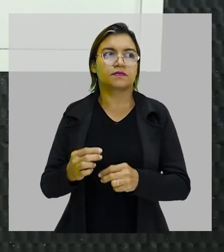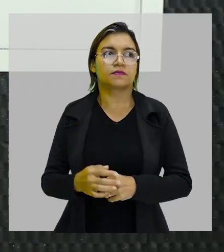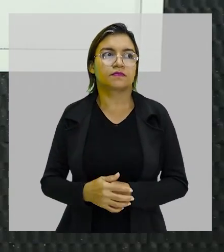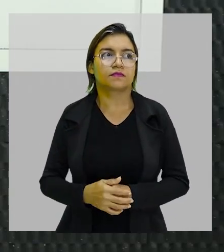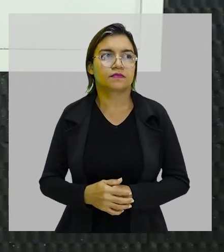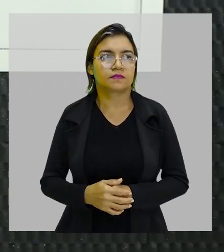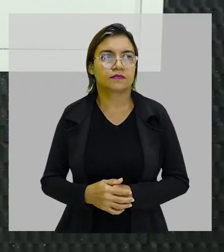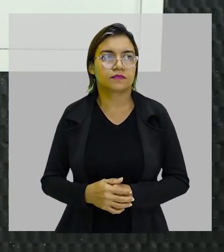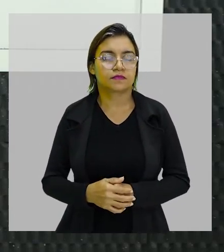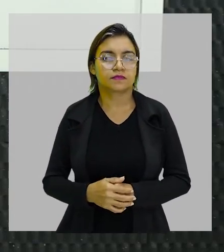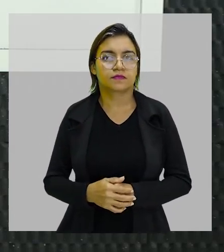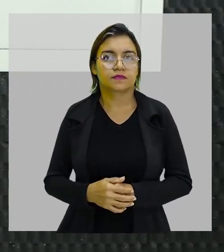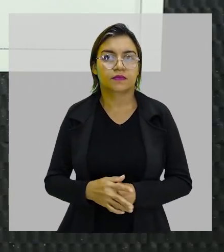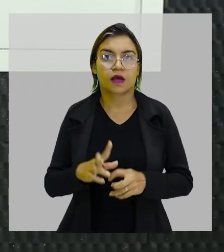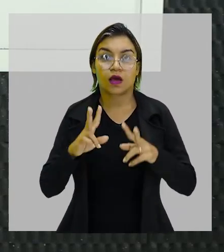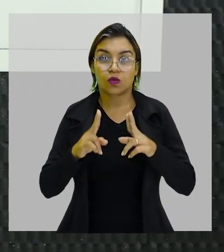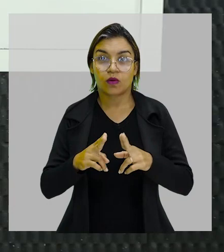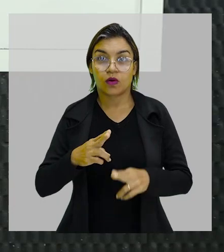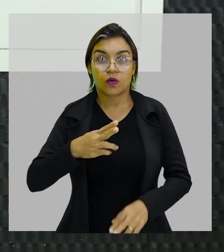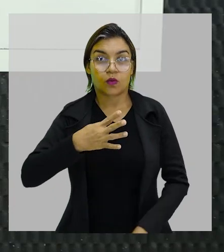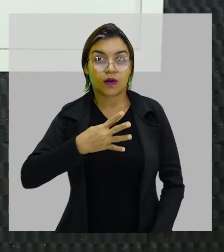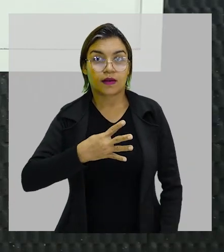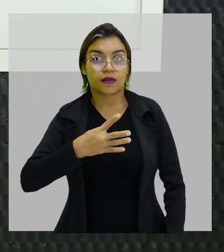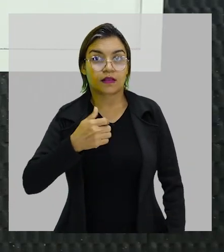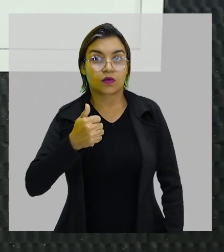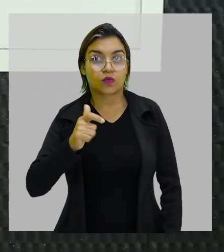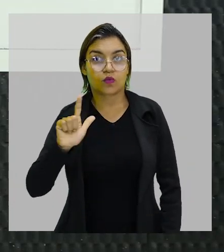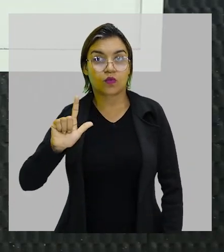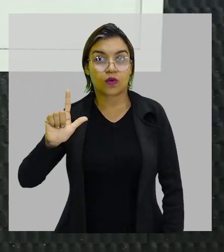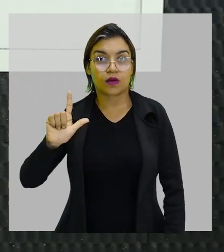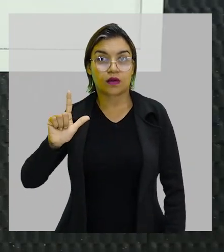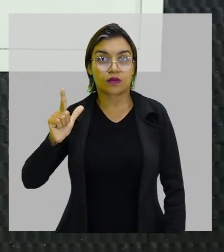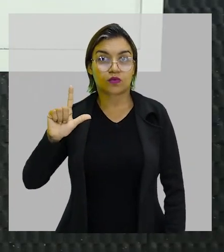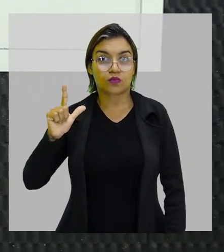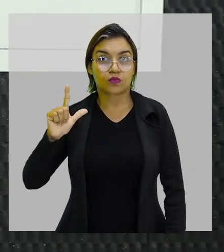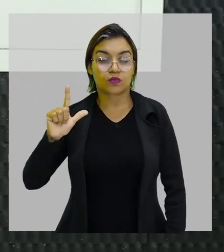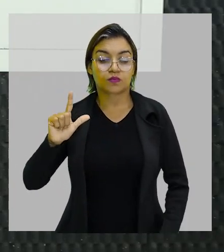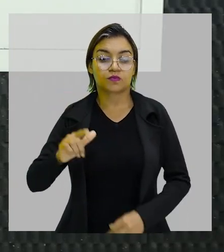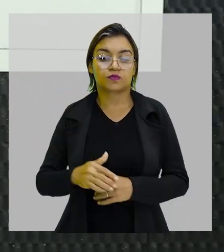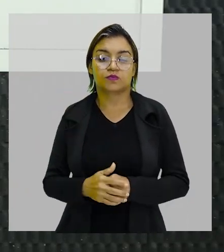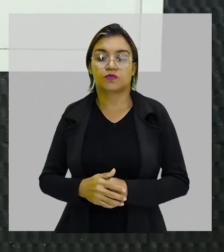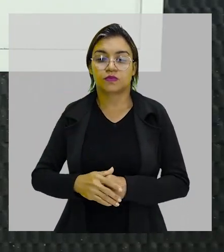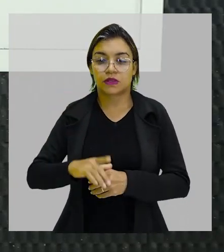de 41 litros sob pressão